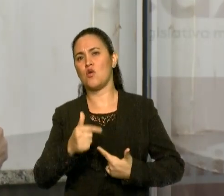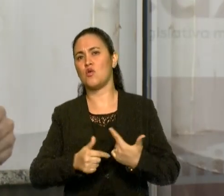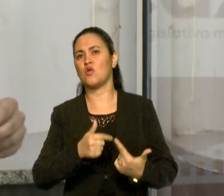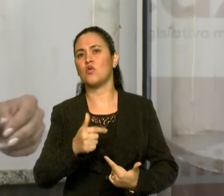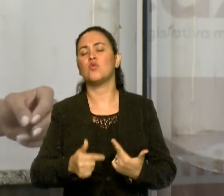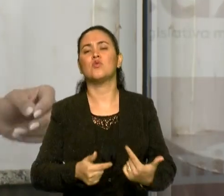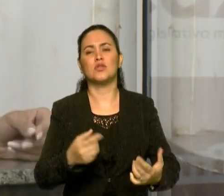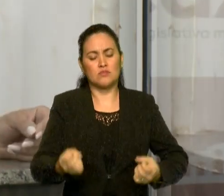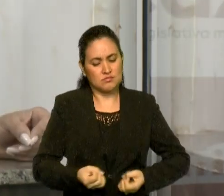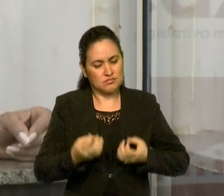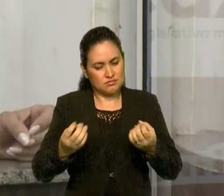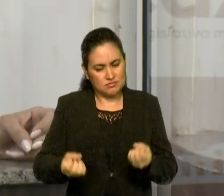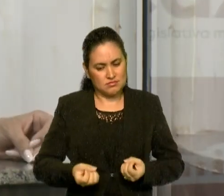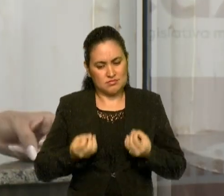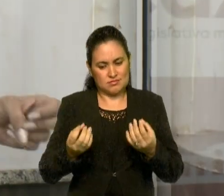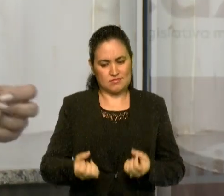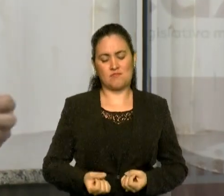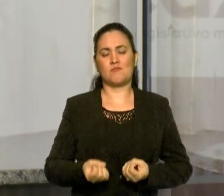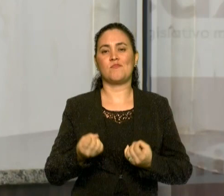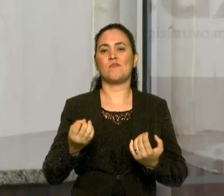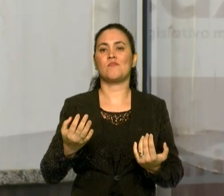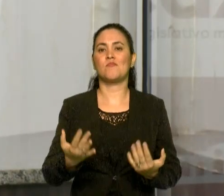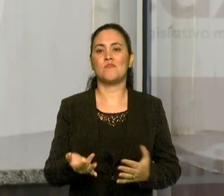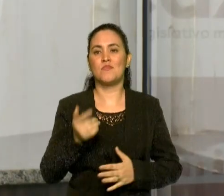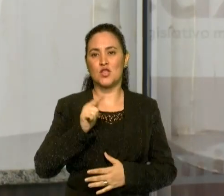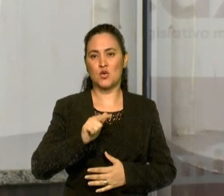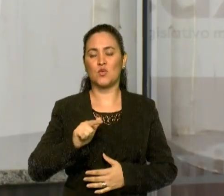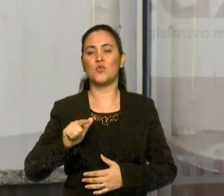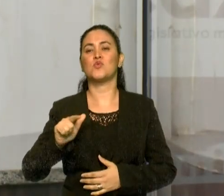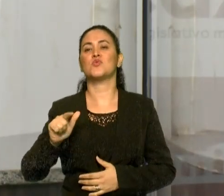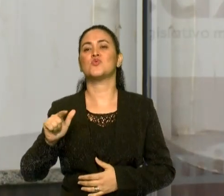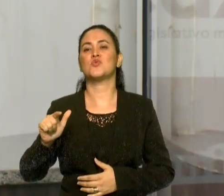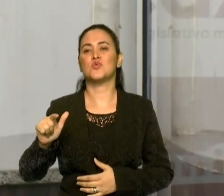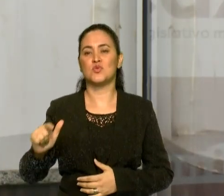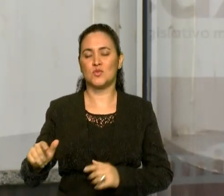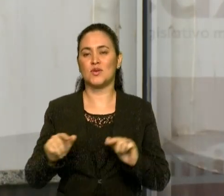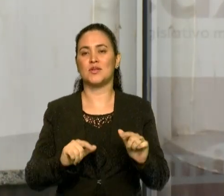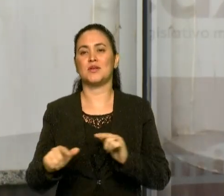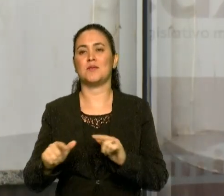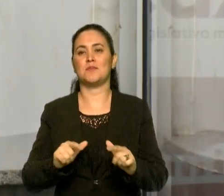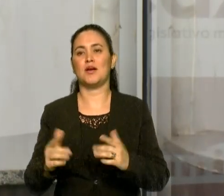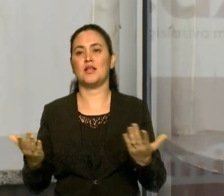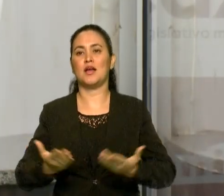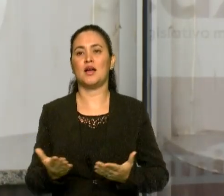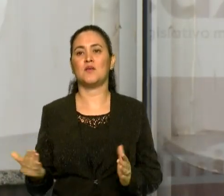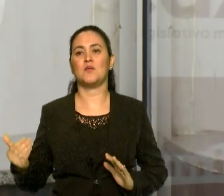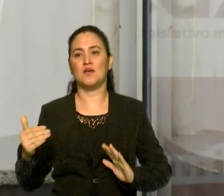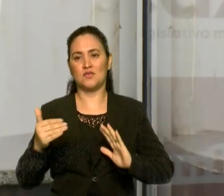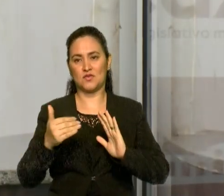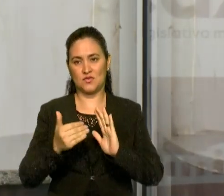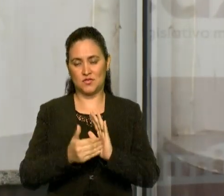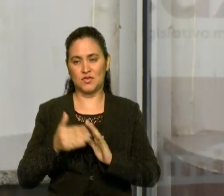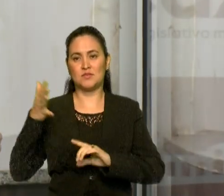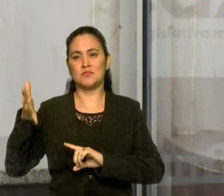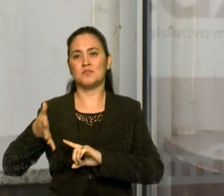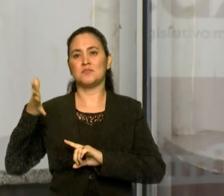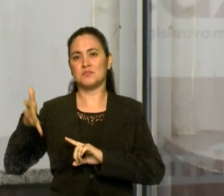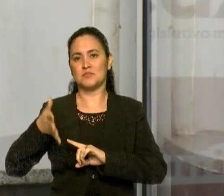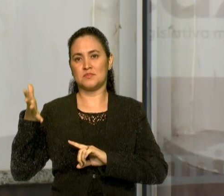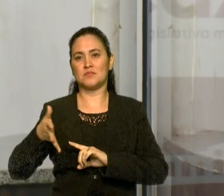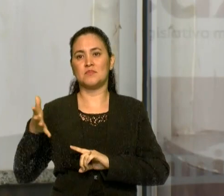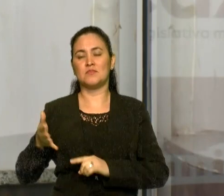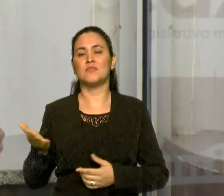nos motiva e nos impulsiona a continuar nessa árdua caminhada. E para encerrar aqui o meu pronunciamento, eu quero